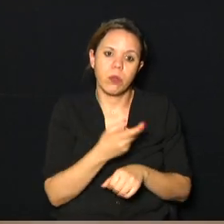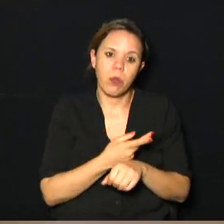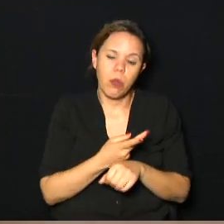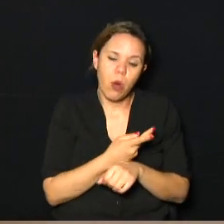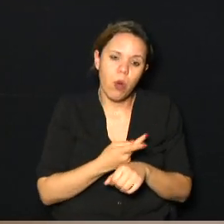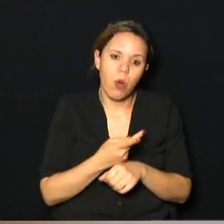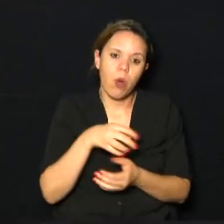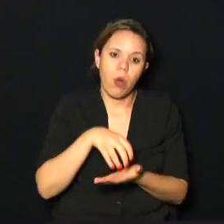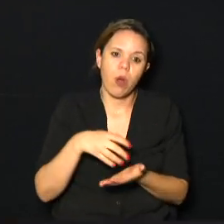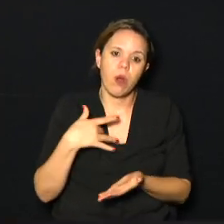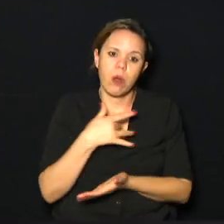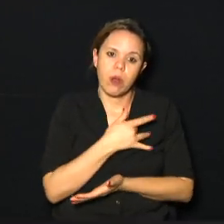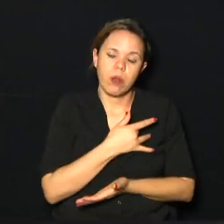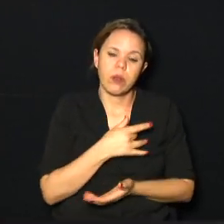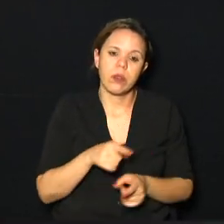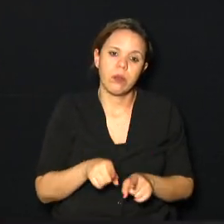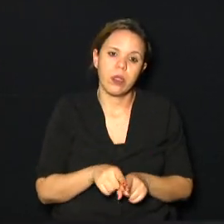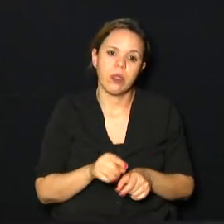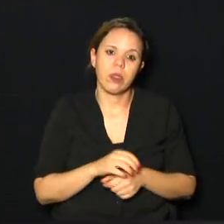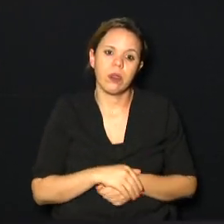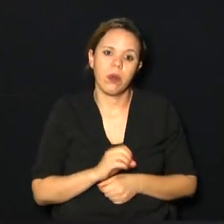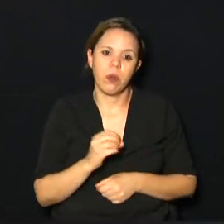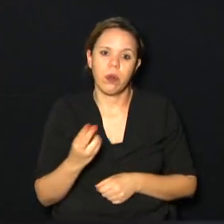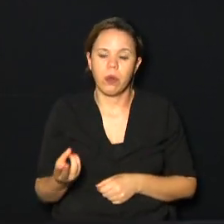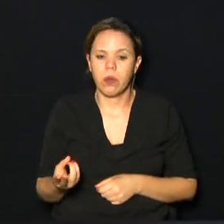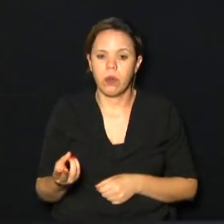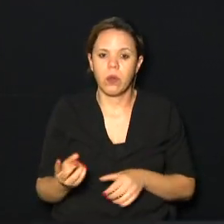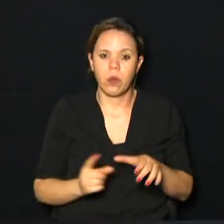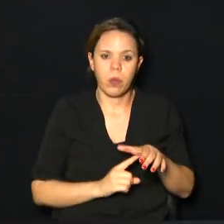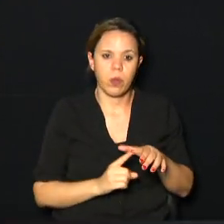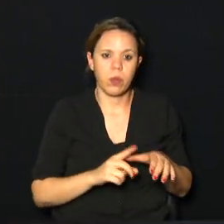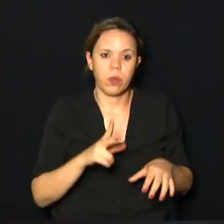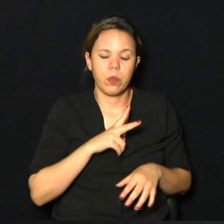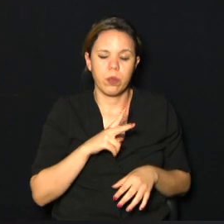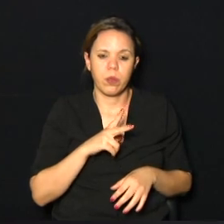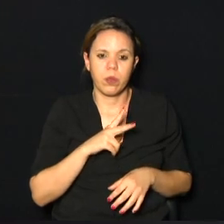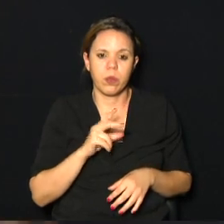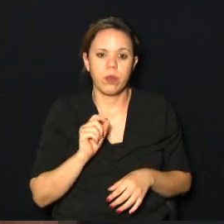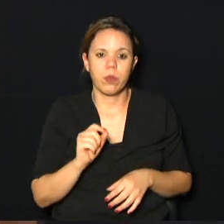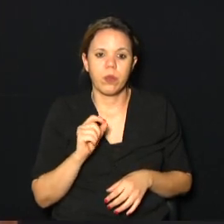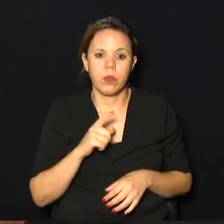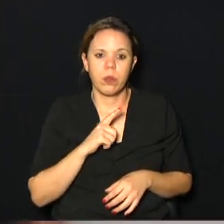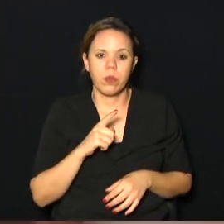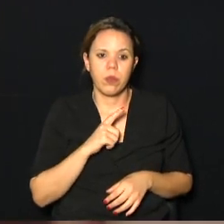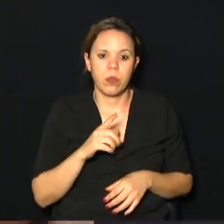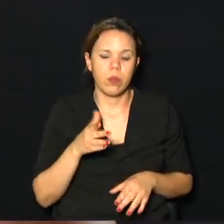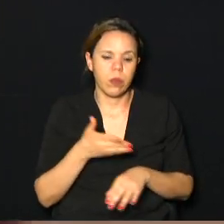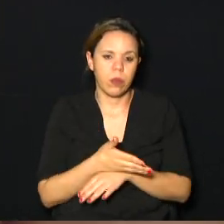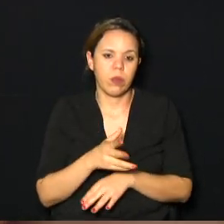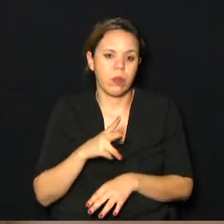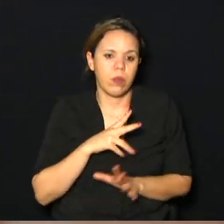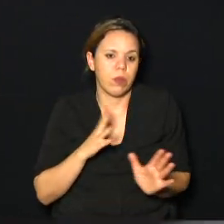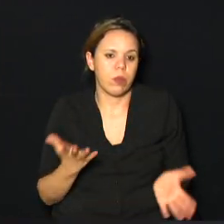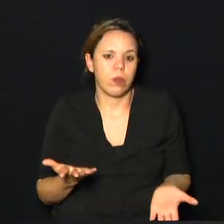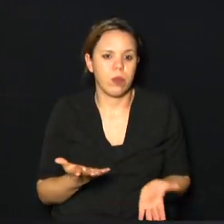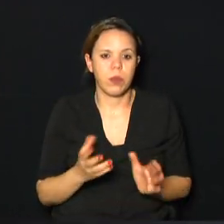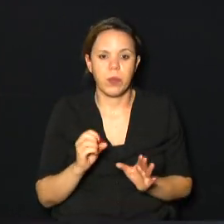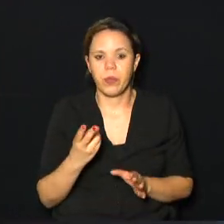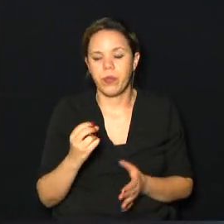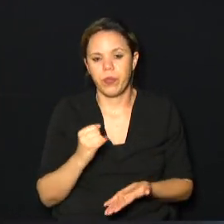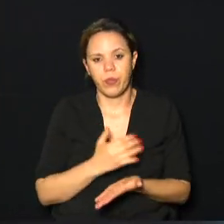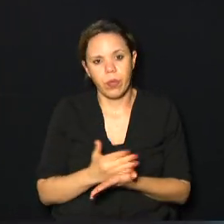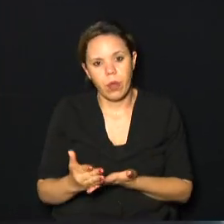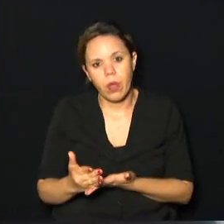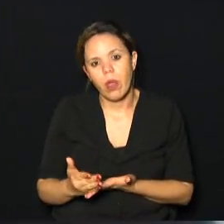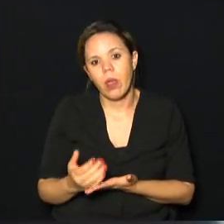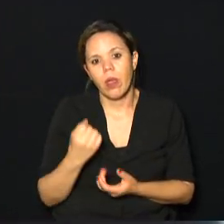de saúde ou o consultório particular, né? Para quem acessa. Agora, se começar